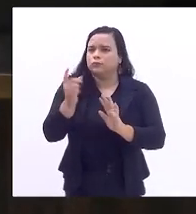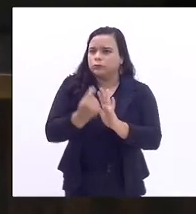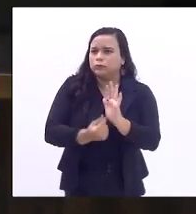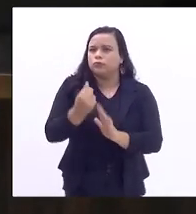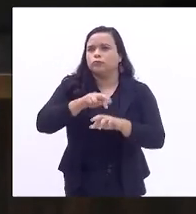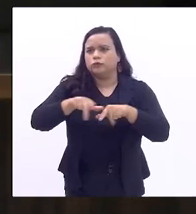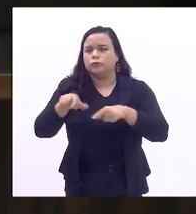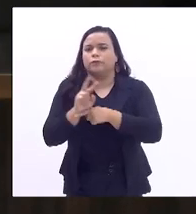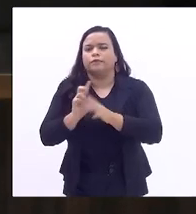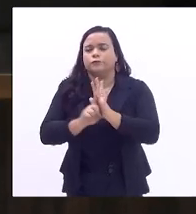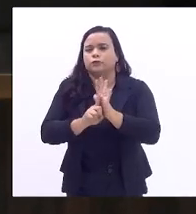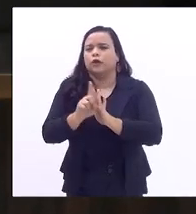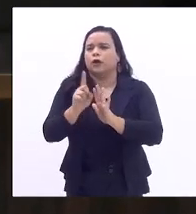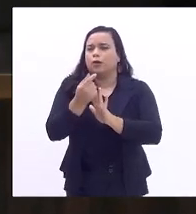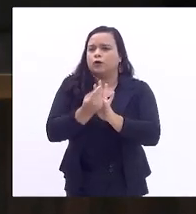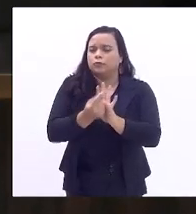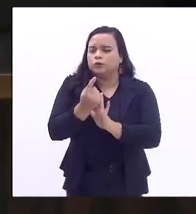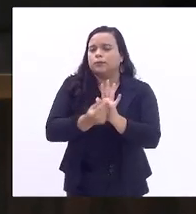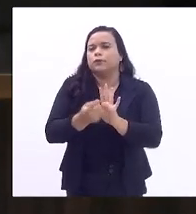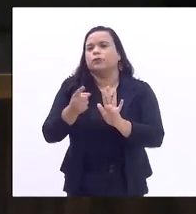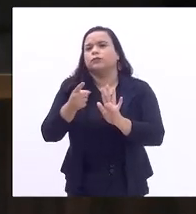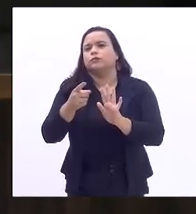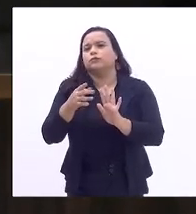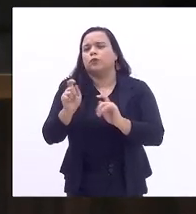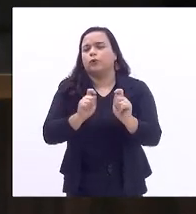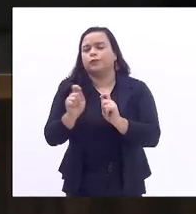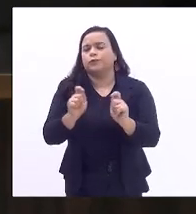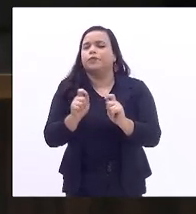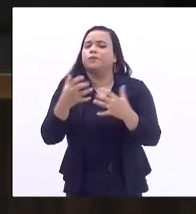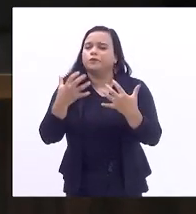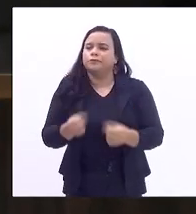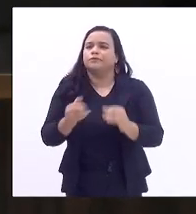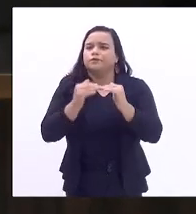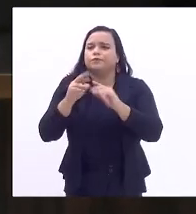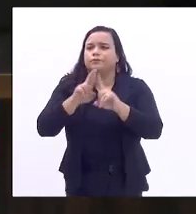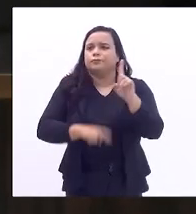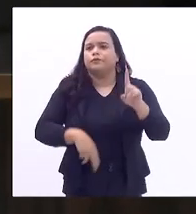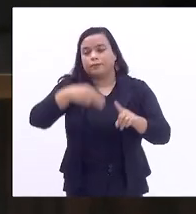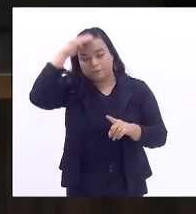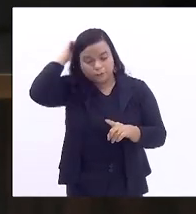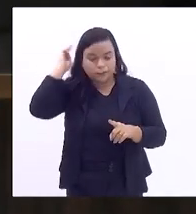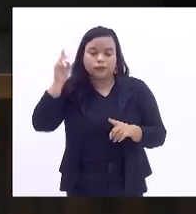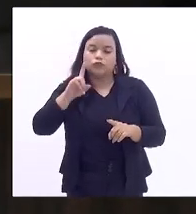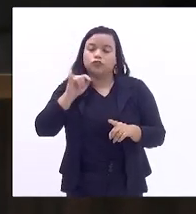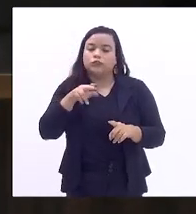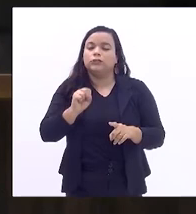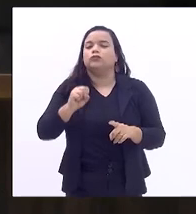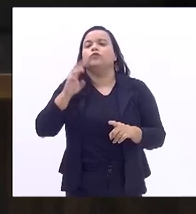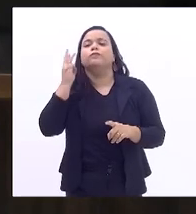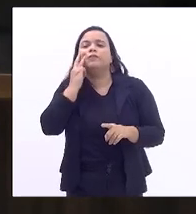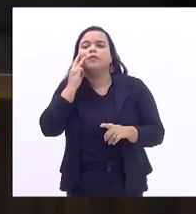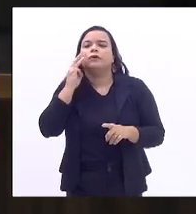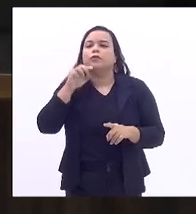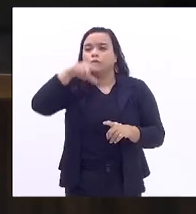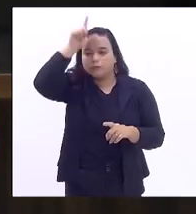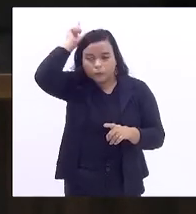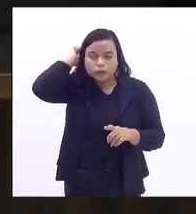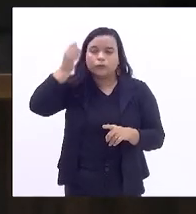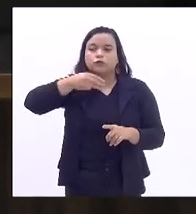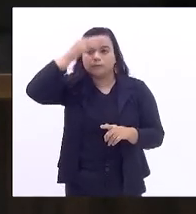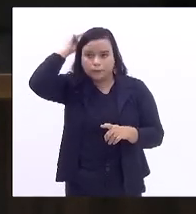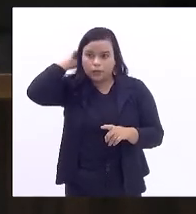Finanças fiscalização financeira e controle favorável relator Deputado Márcio Pacheco Dionísio Lins waldeck Carneiro Luiz Paulo e mata passageiro